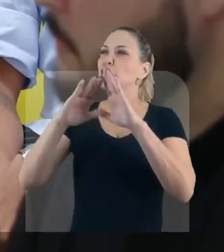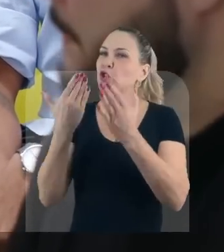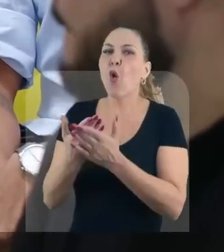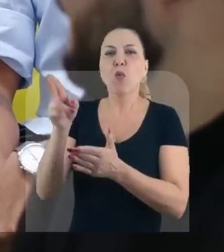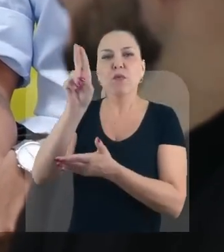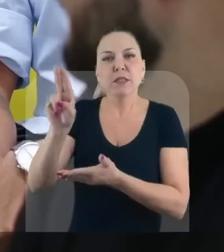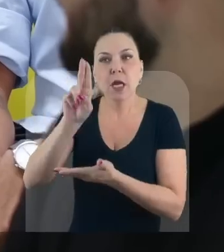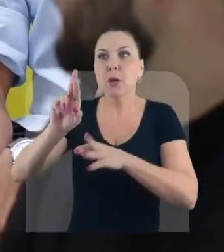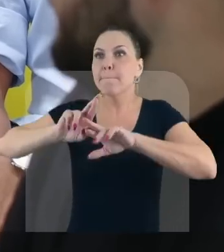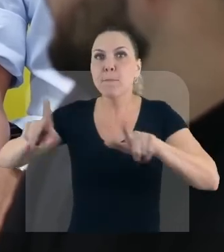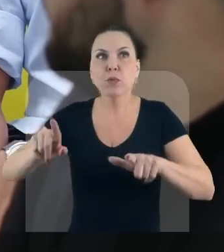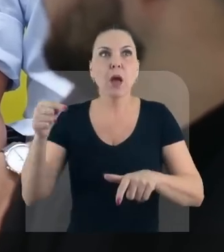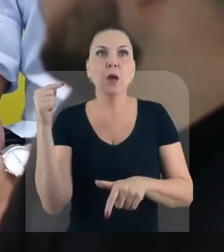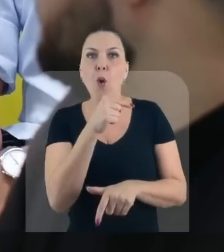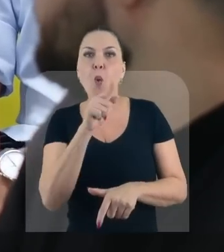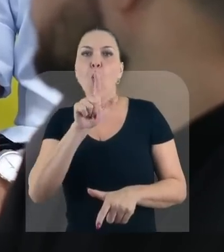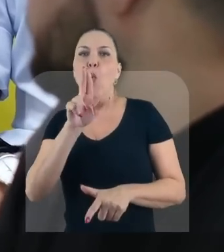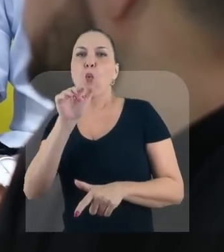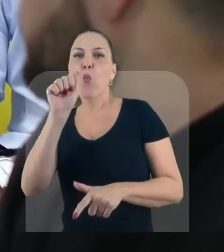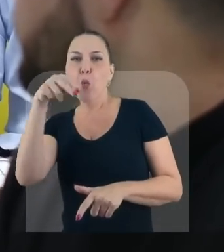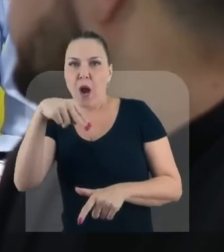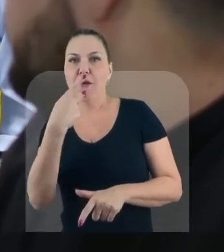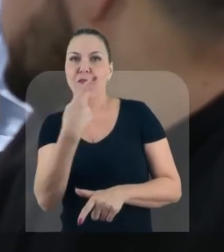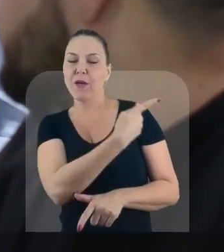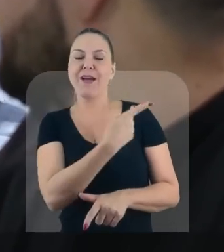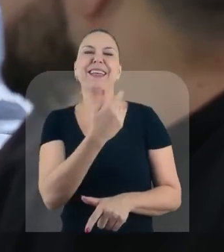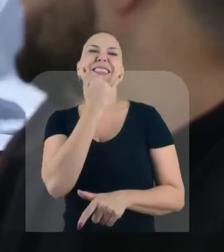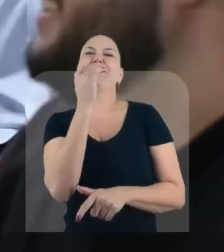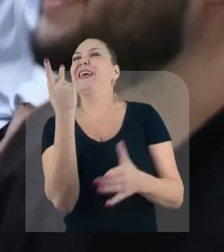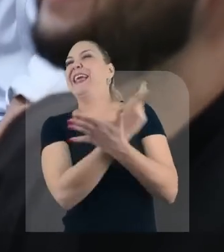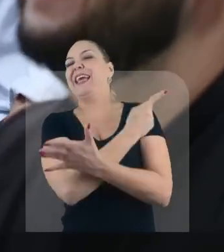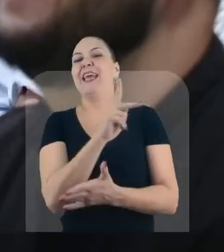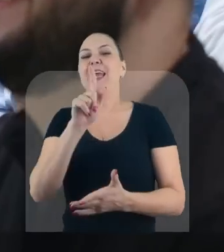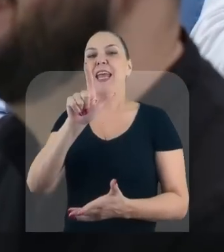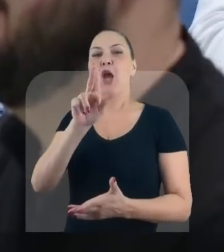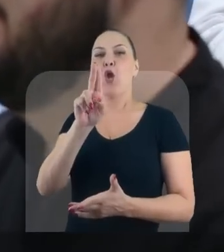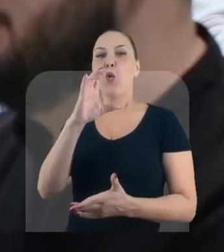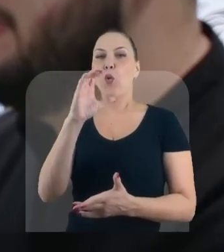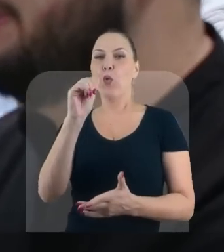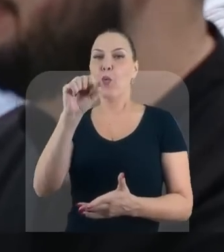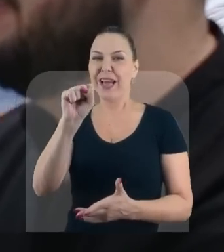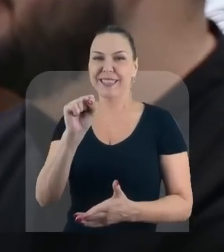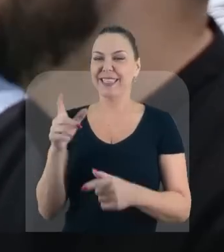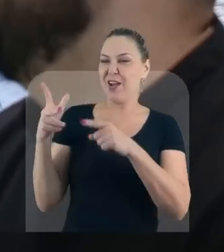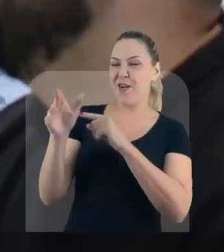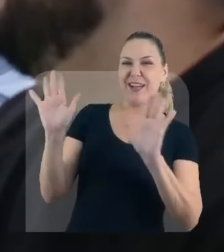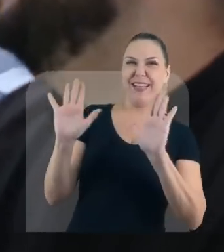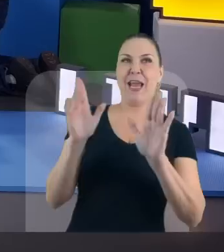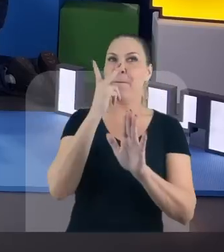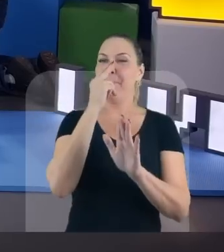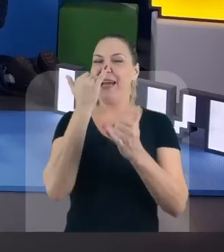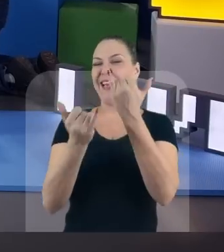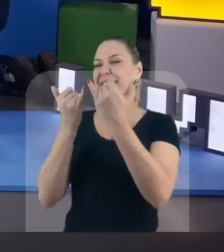universidade. Exato, mano. Foi o que o Luan falou, foi o que... Lucas falou. Corta, produção. É parecido, mas